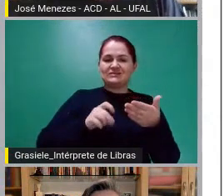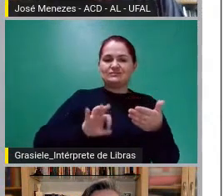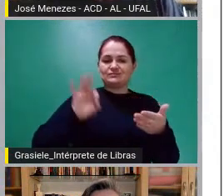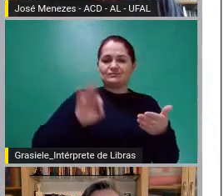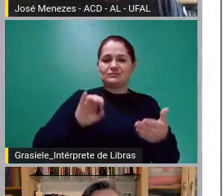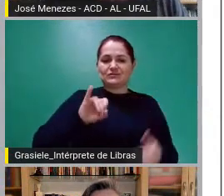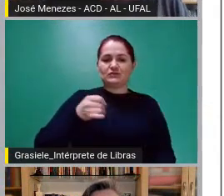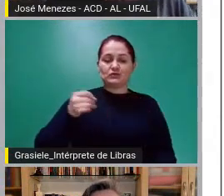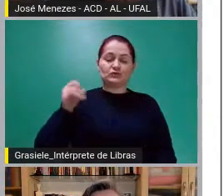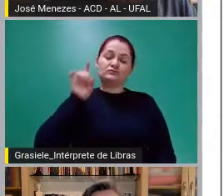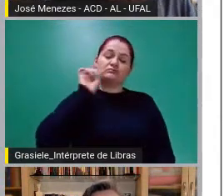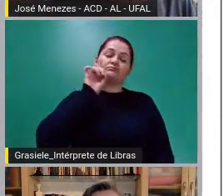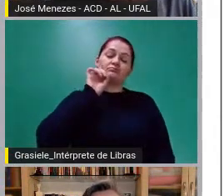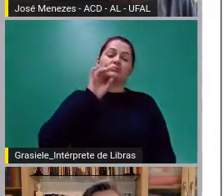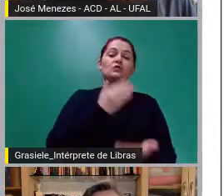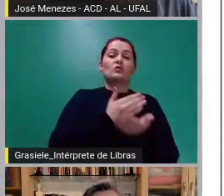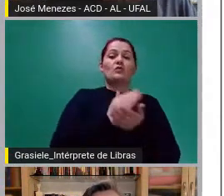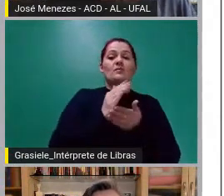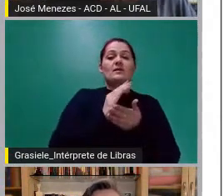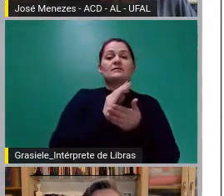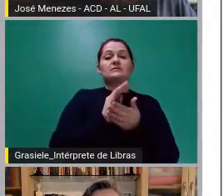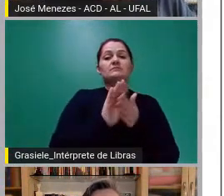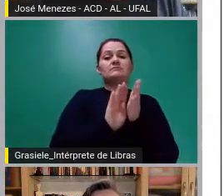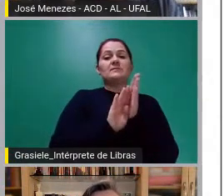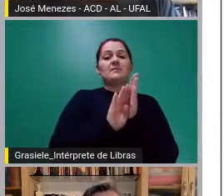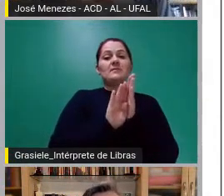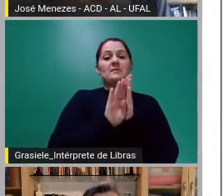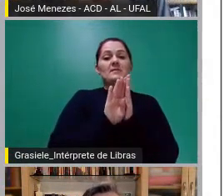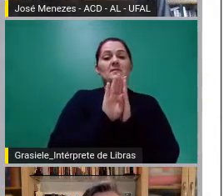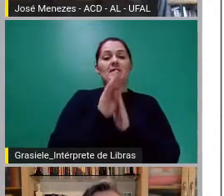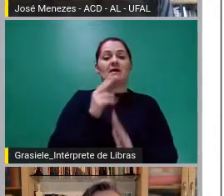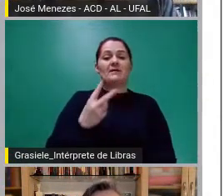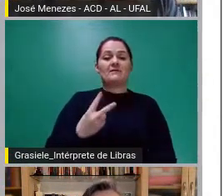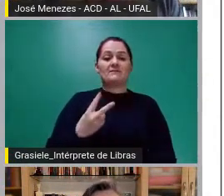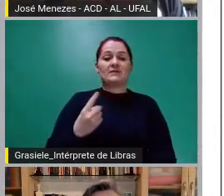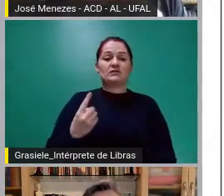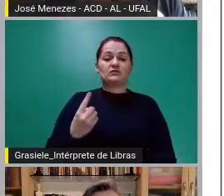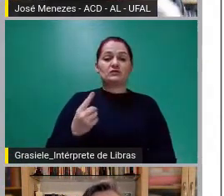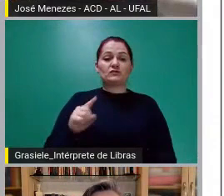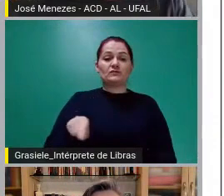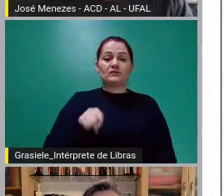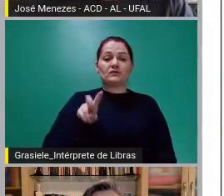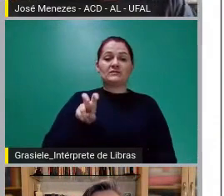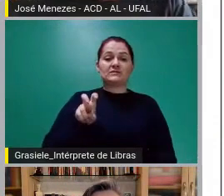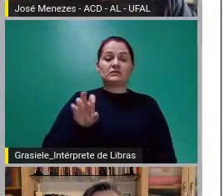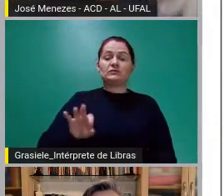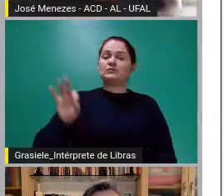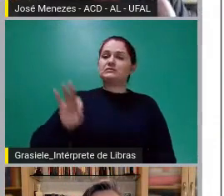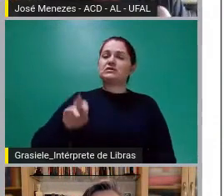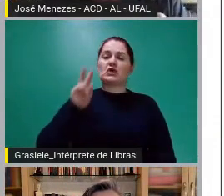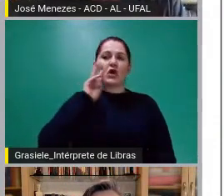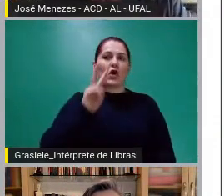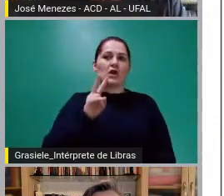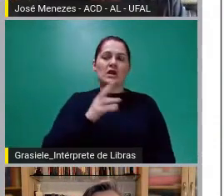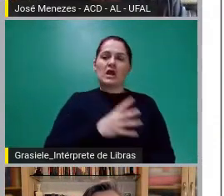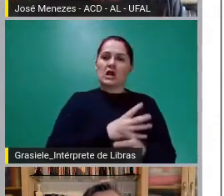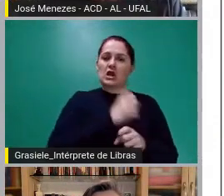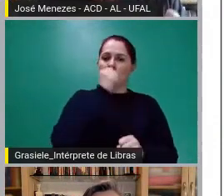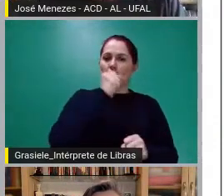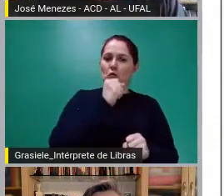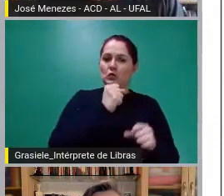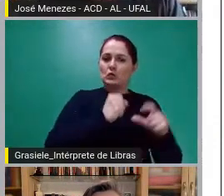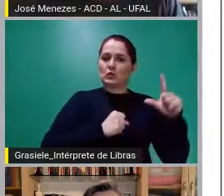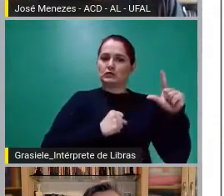ela sobe e vai até 21,5%. Então, veja bem, olha que coincidência, a taxa de lucro caiu